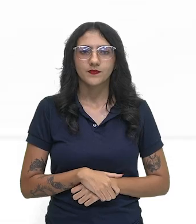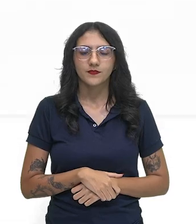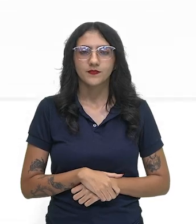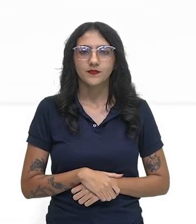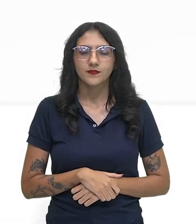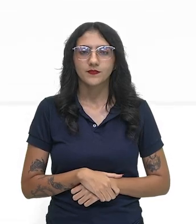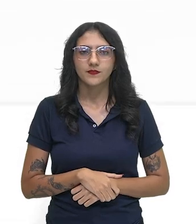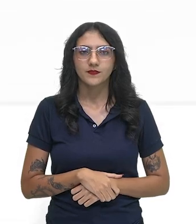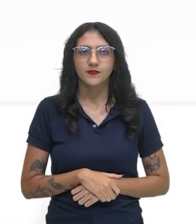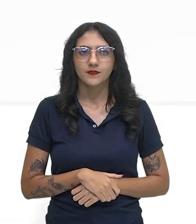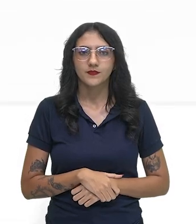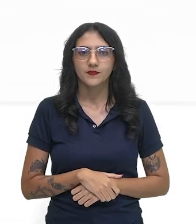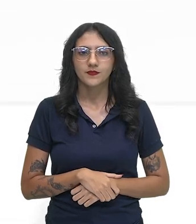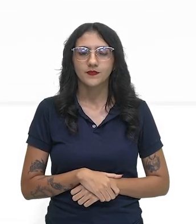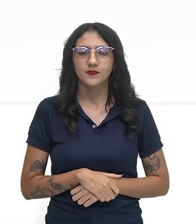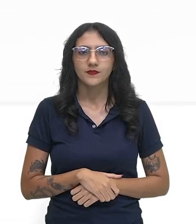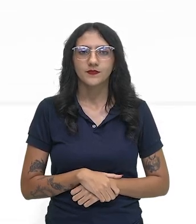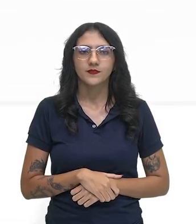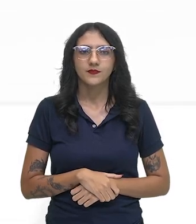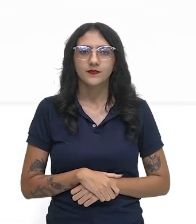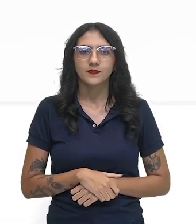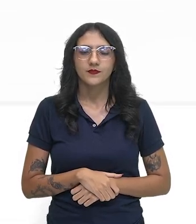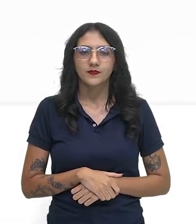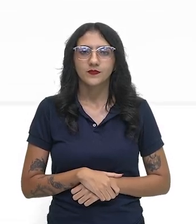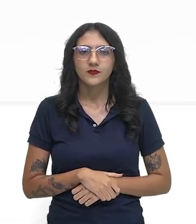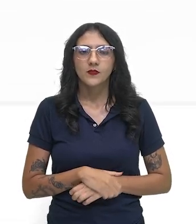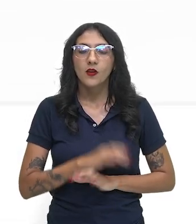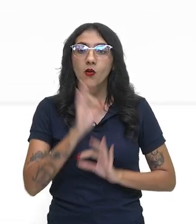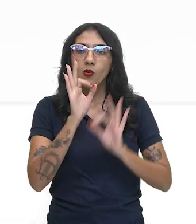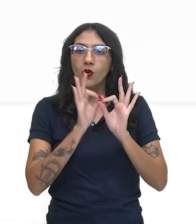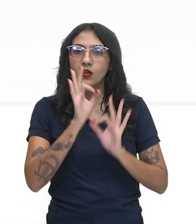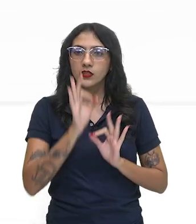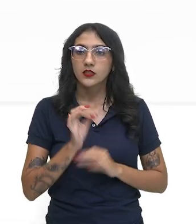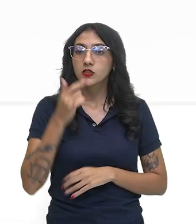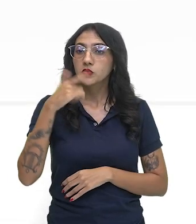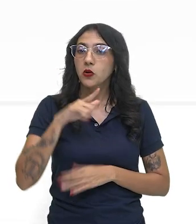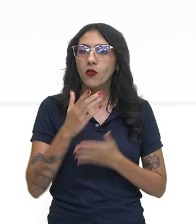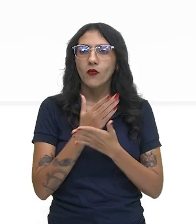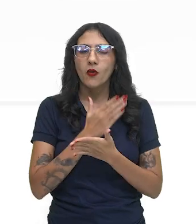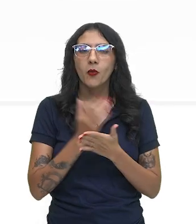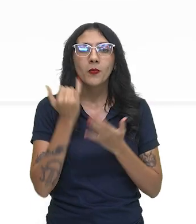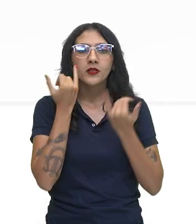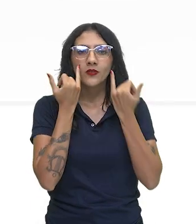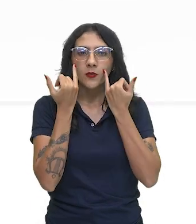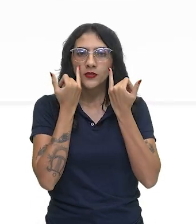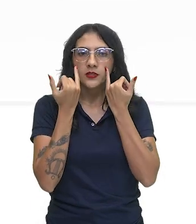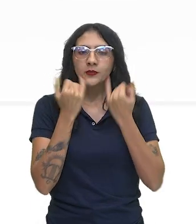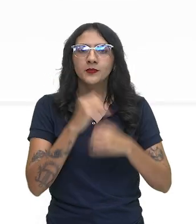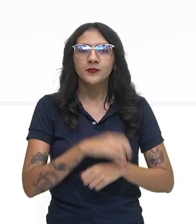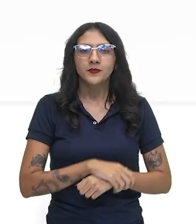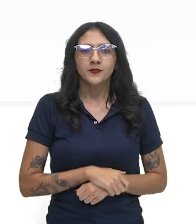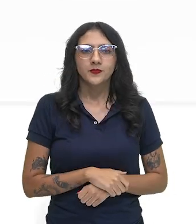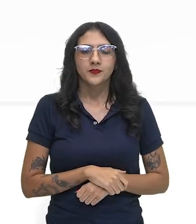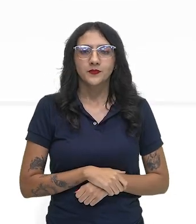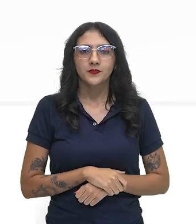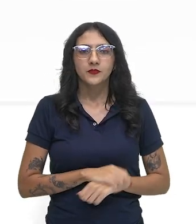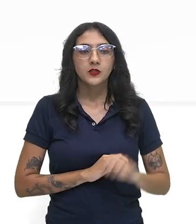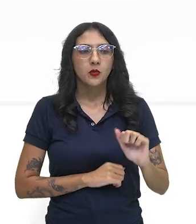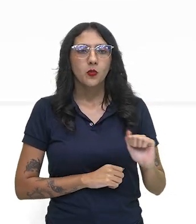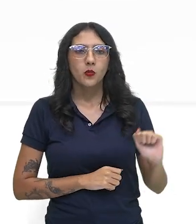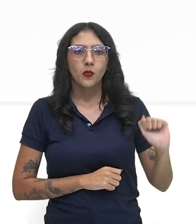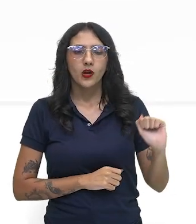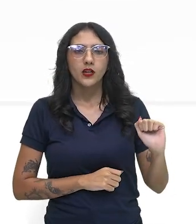aqui, ó. Aí, você vai colocar aqui. Ah, eu já sei que a aceleração vai ser o